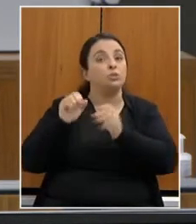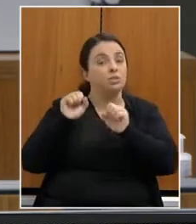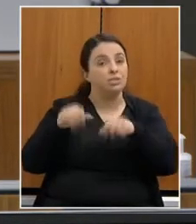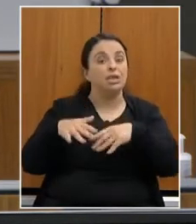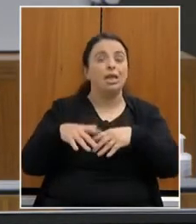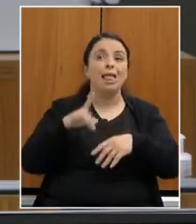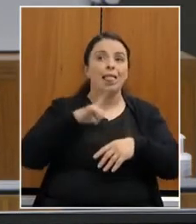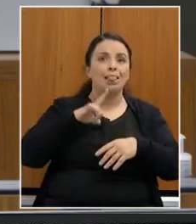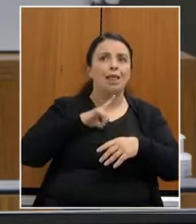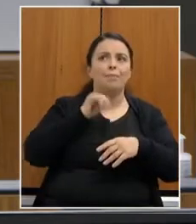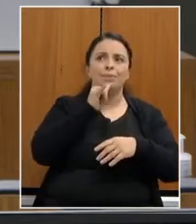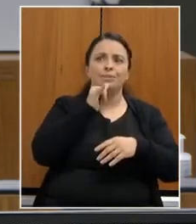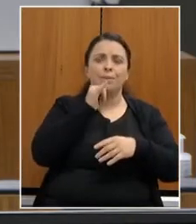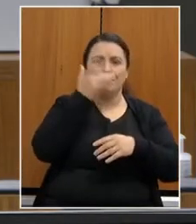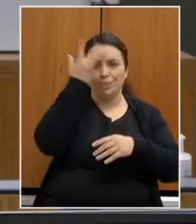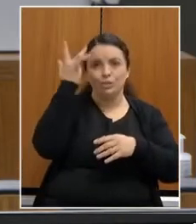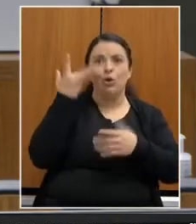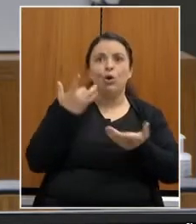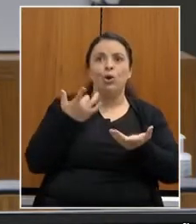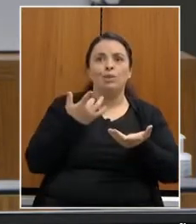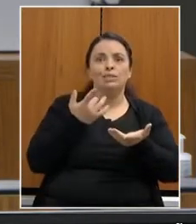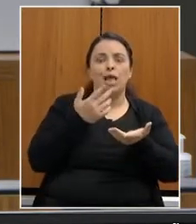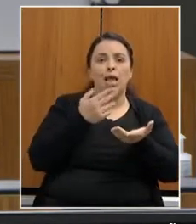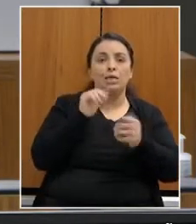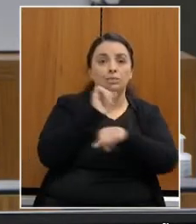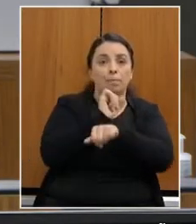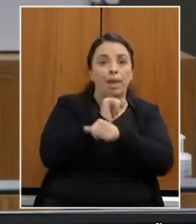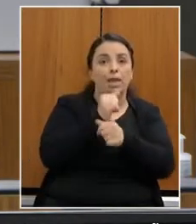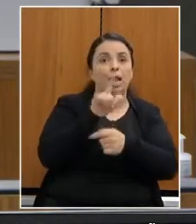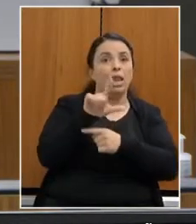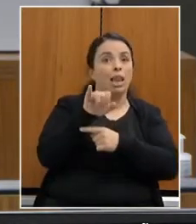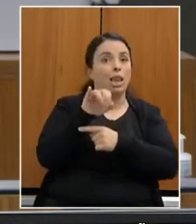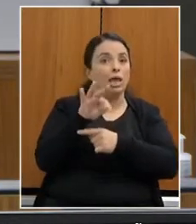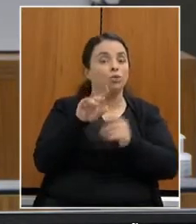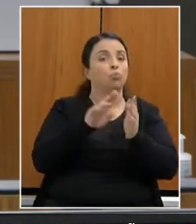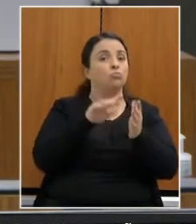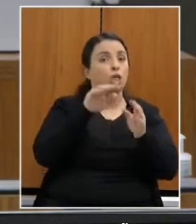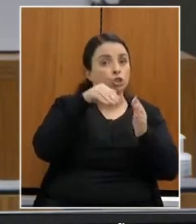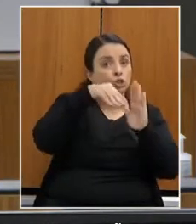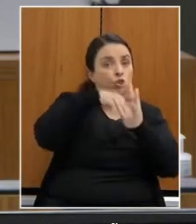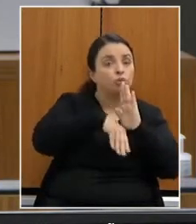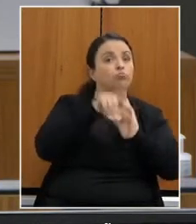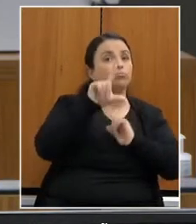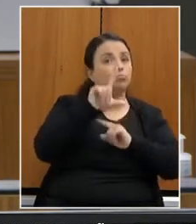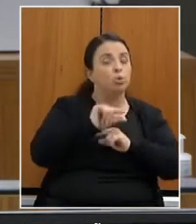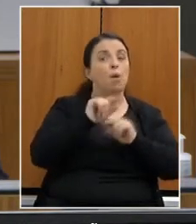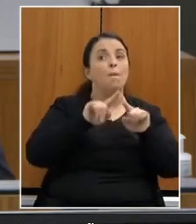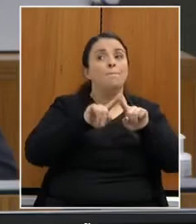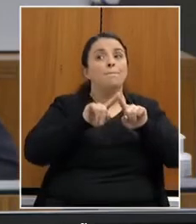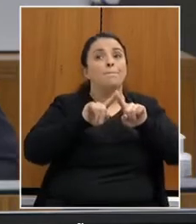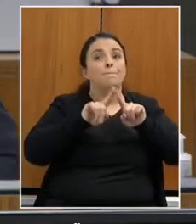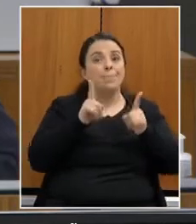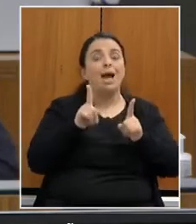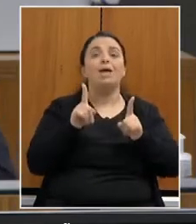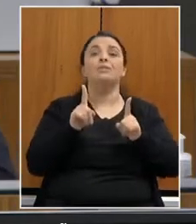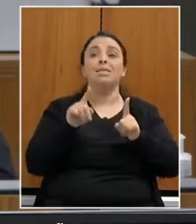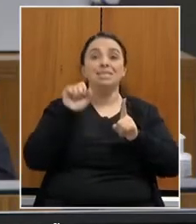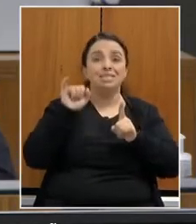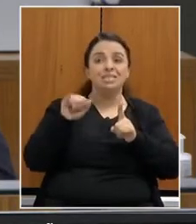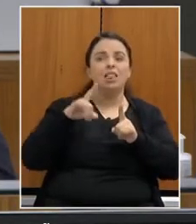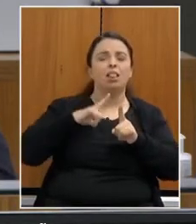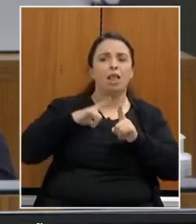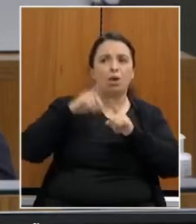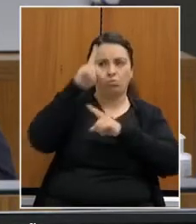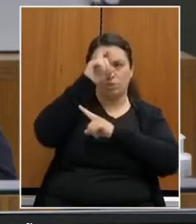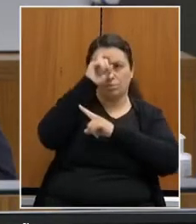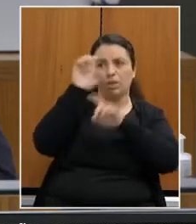mas não existe nenhuma limitação regional ou por cidade sim estrutural mesmo estrutura física e onde a vigilância